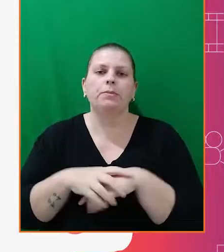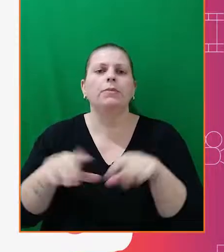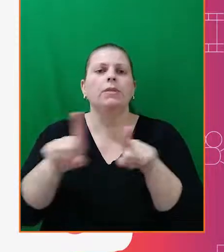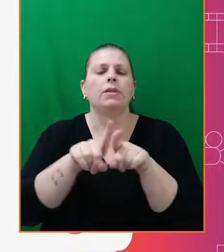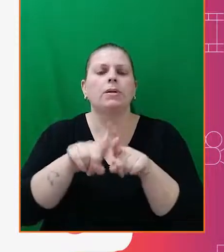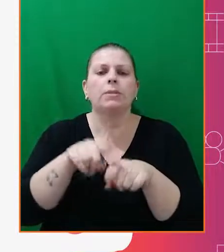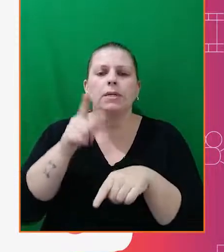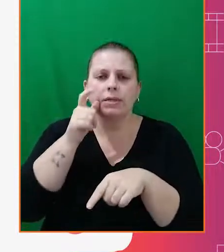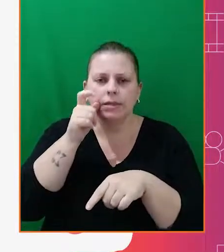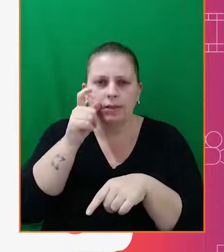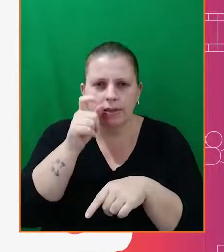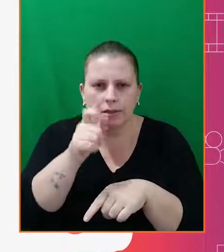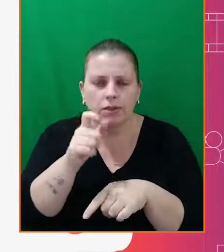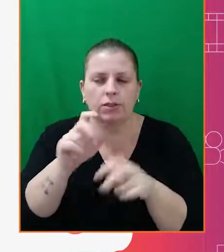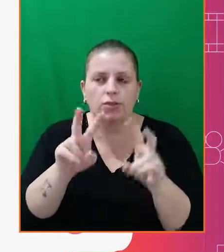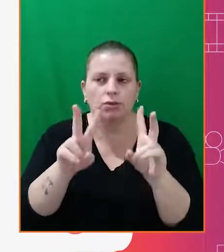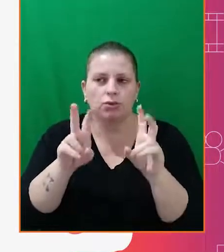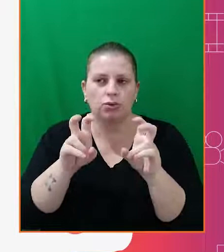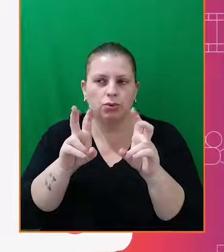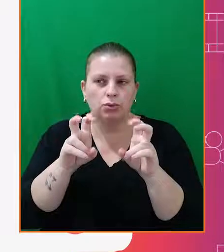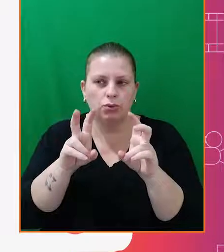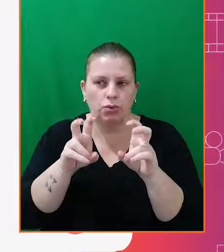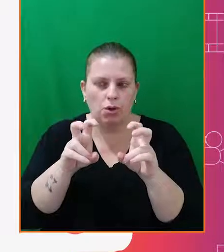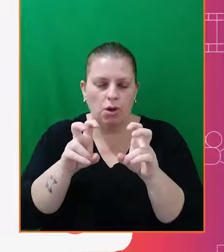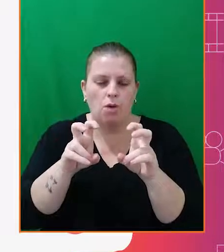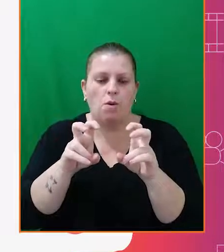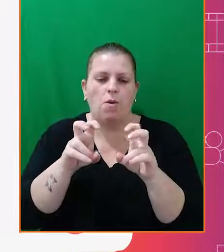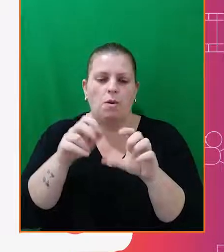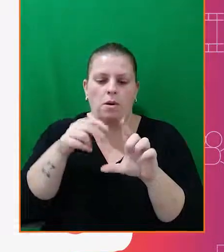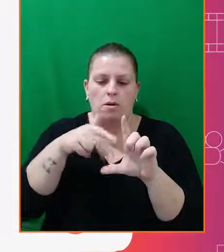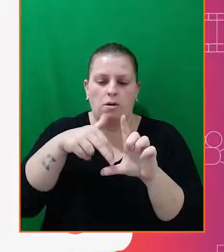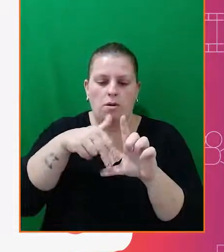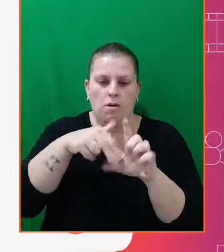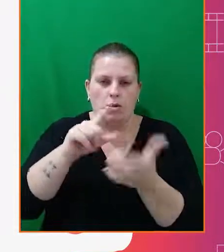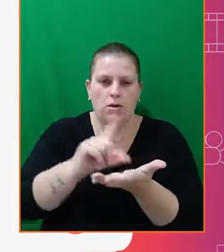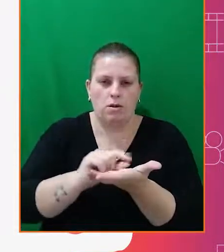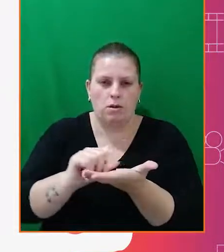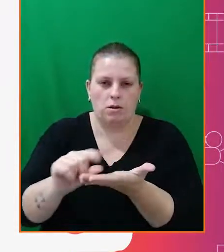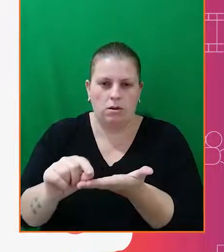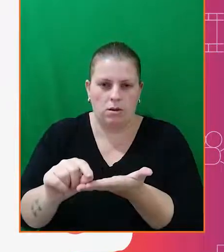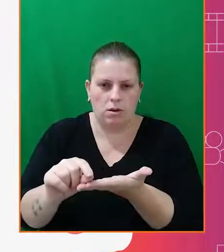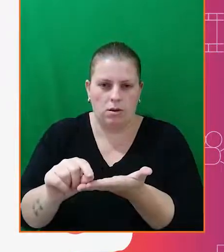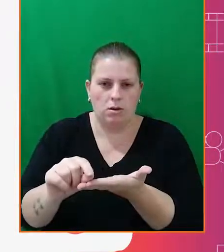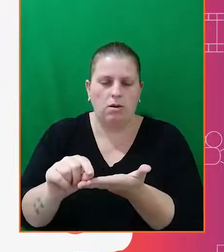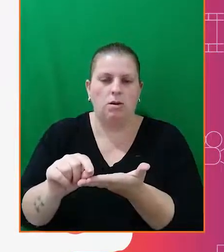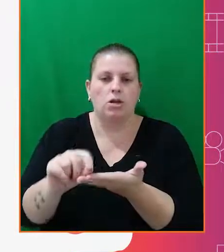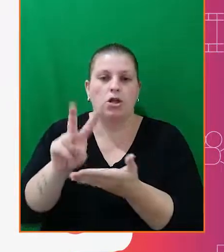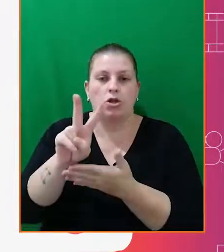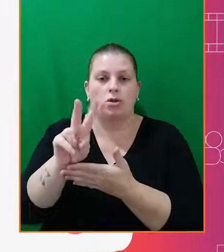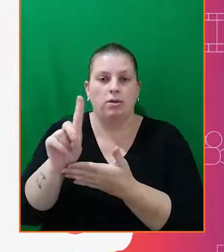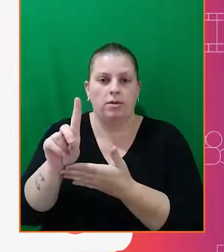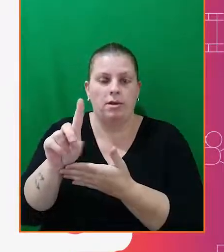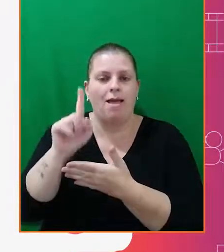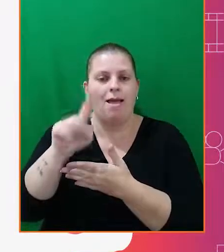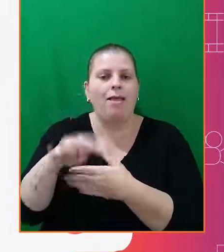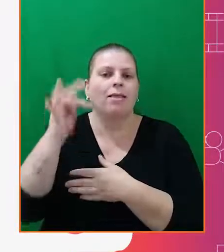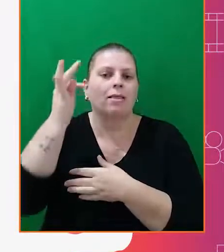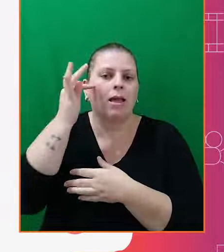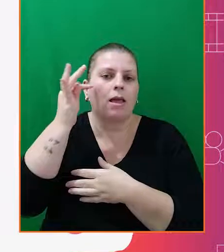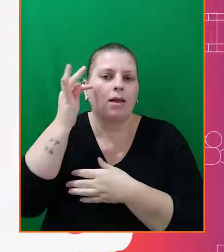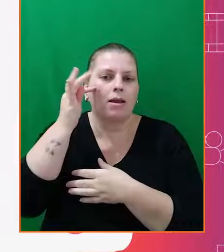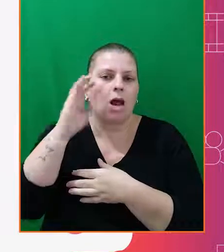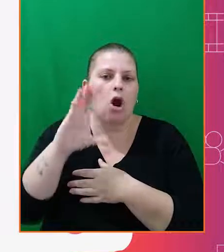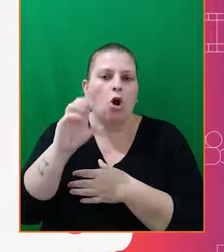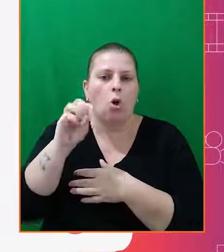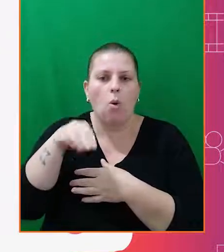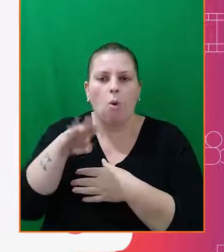nelas. Outra coisa interessante sobre os avanços da animação digital, né, na produção de animação 2D, são as